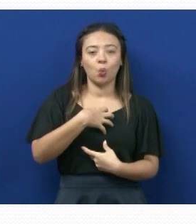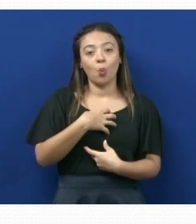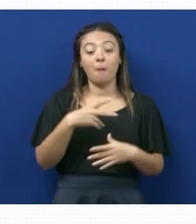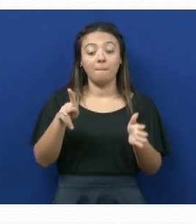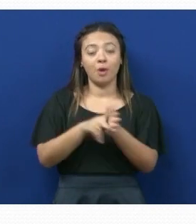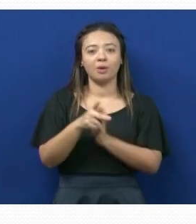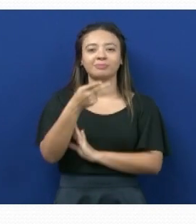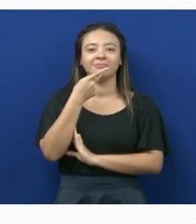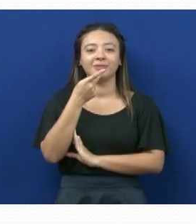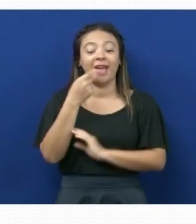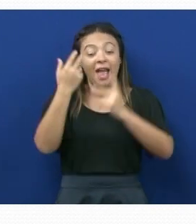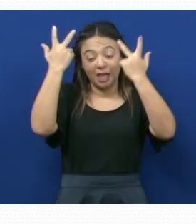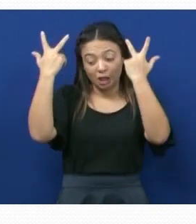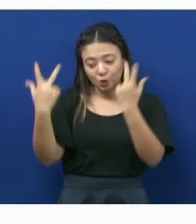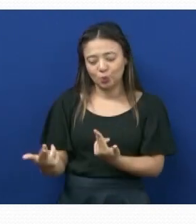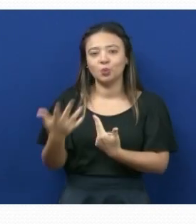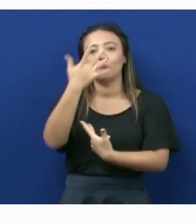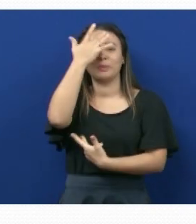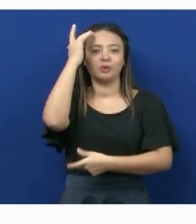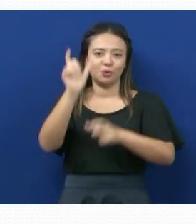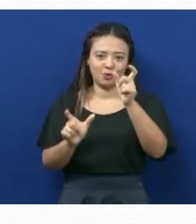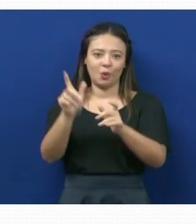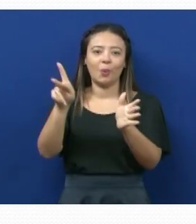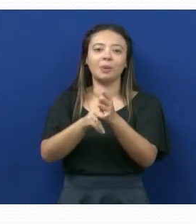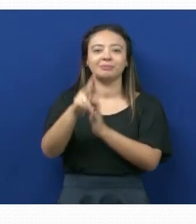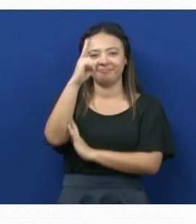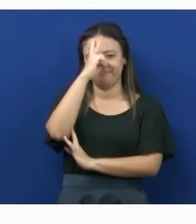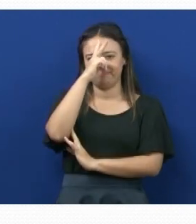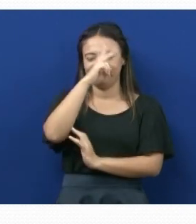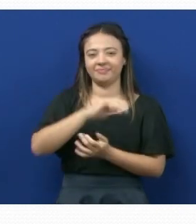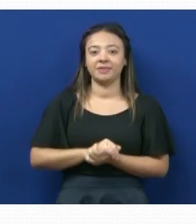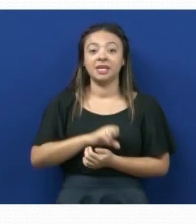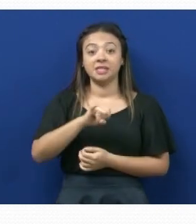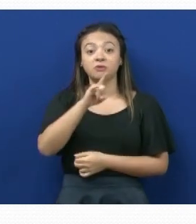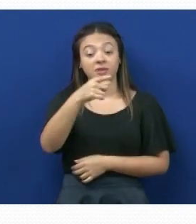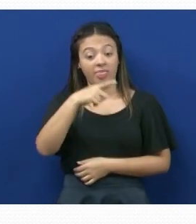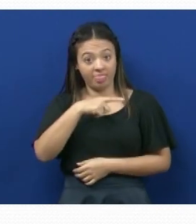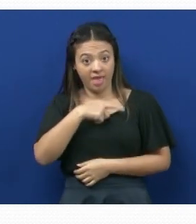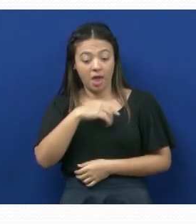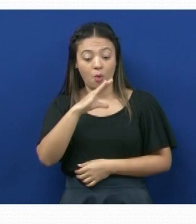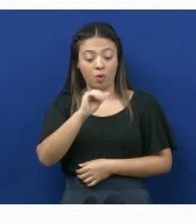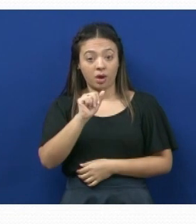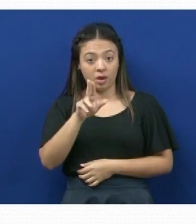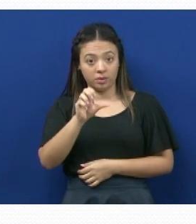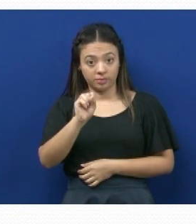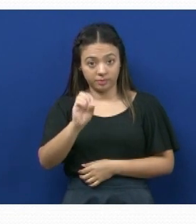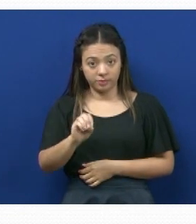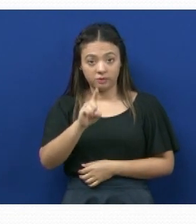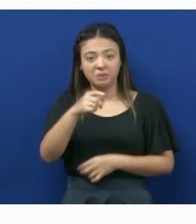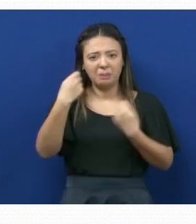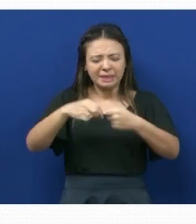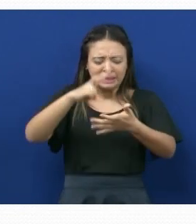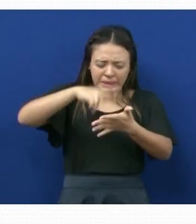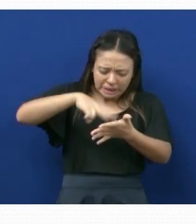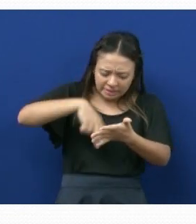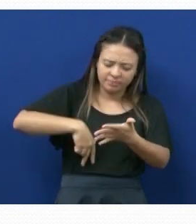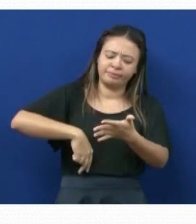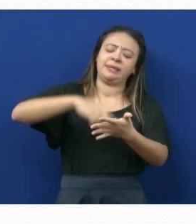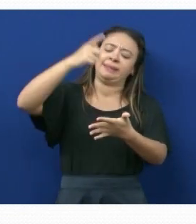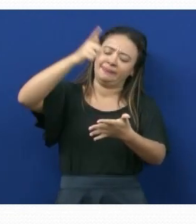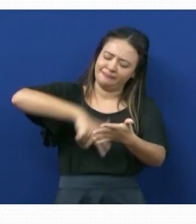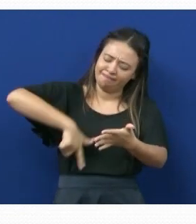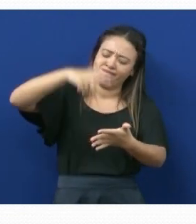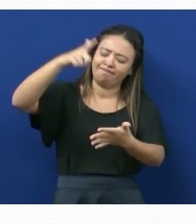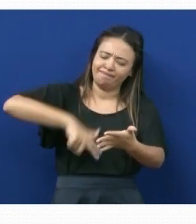assim como foi dito. Então, se você tem um causo nas mãos, você tem que ler, reler, para que você